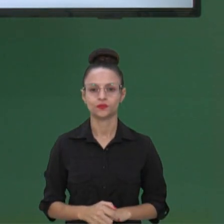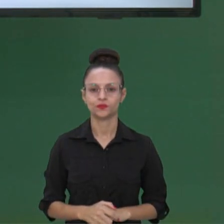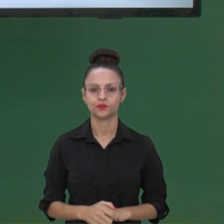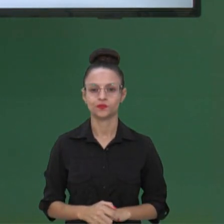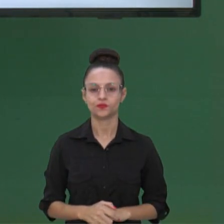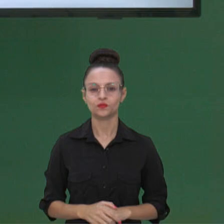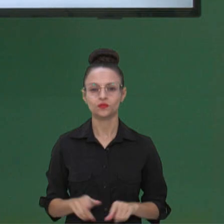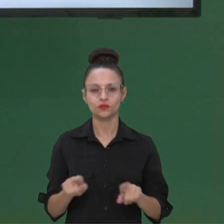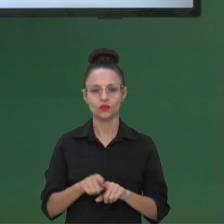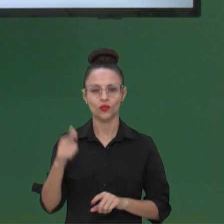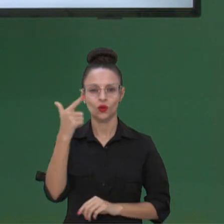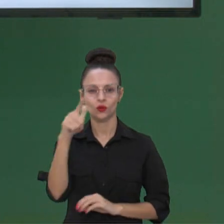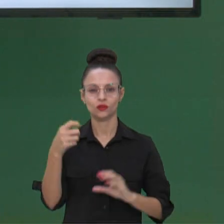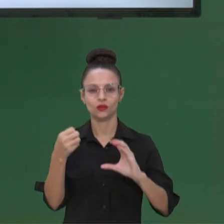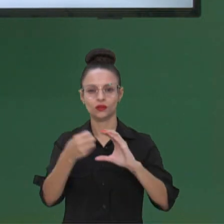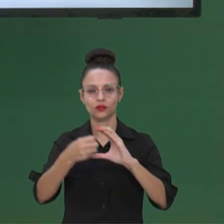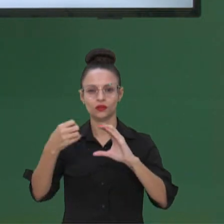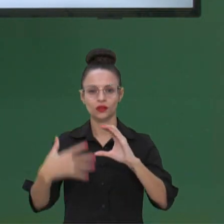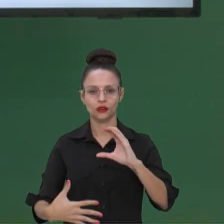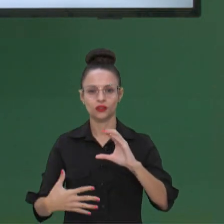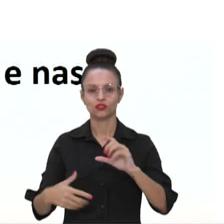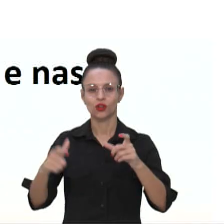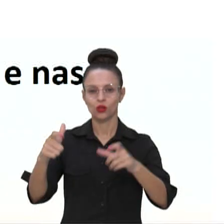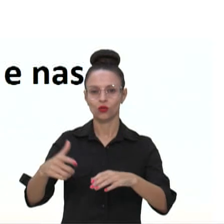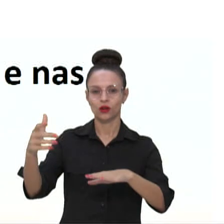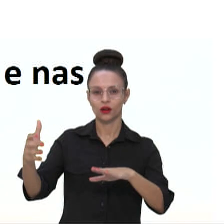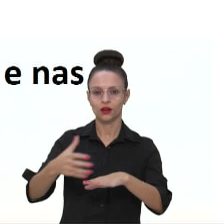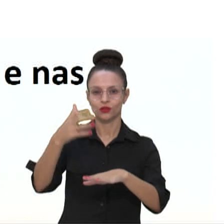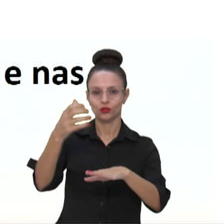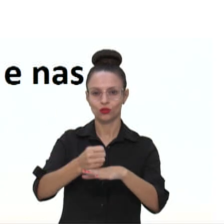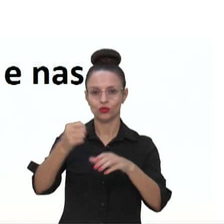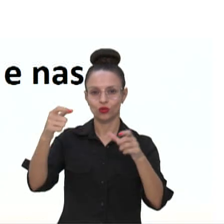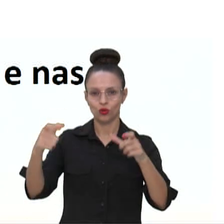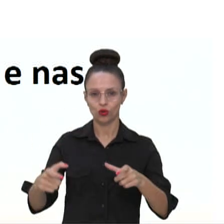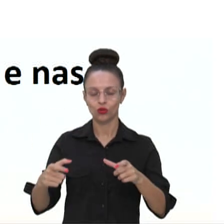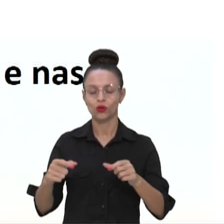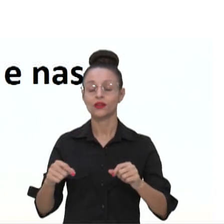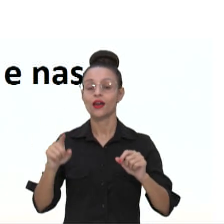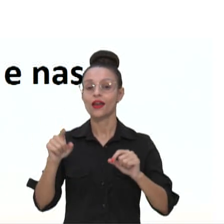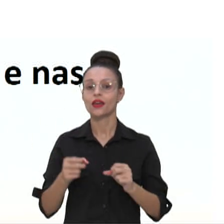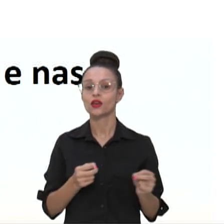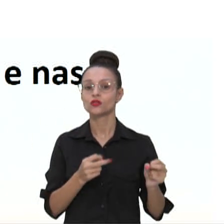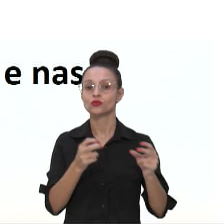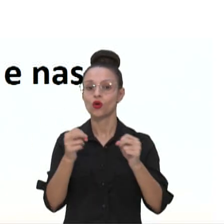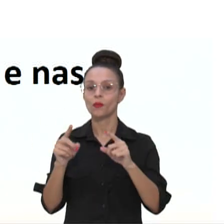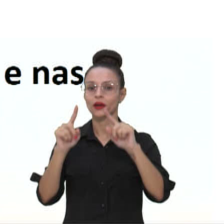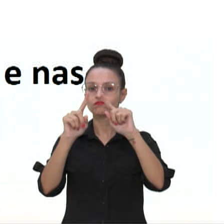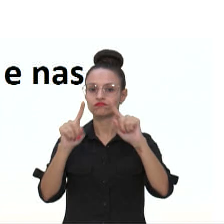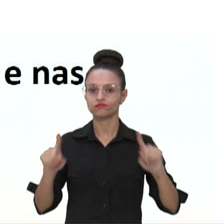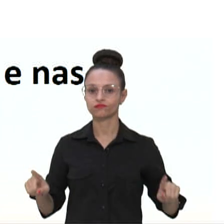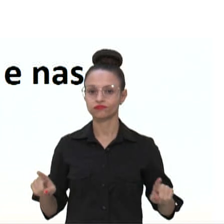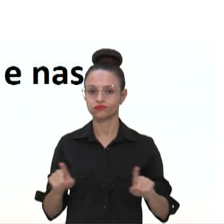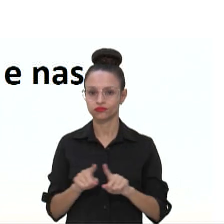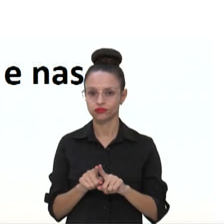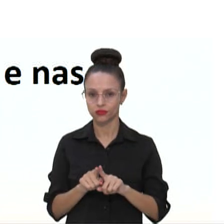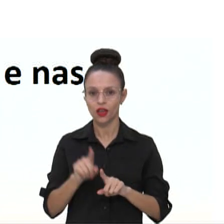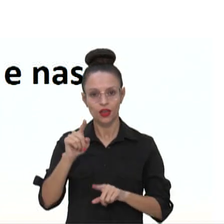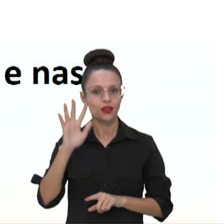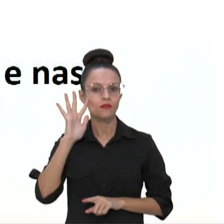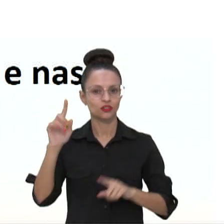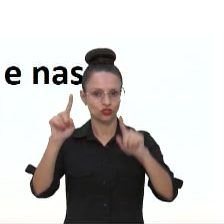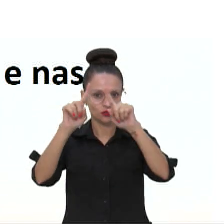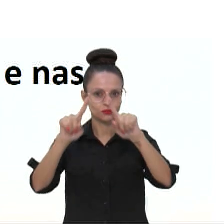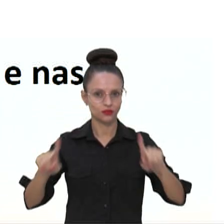outra característica dessa colônia inglesa é o comércio triangular. Imagine um triângulo, essa é a